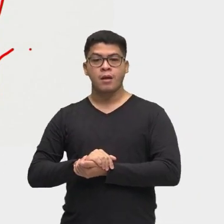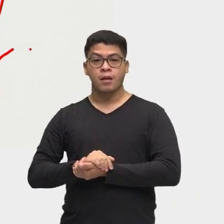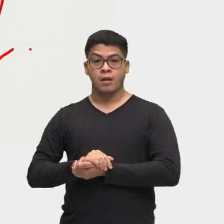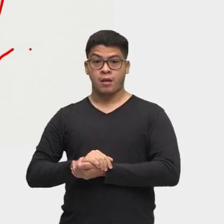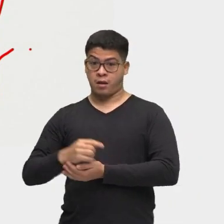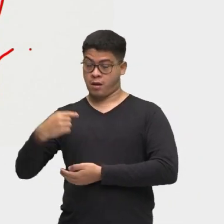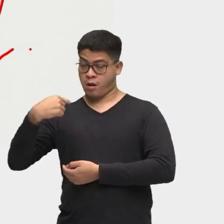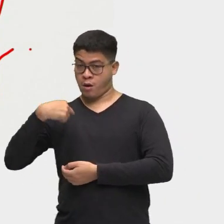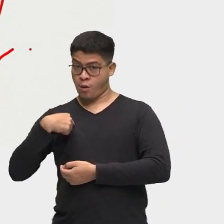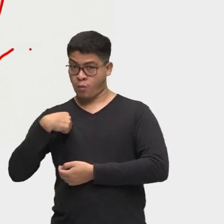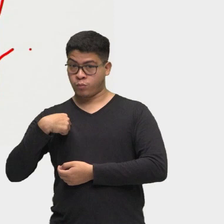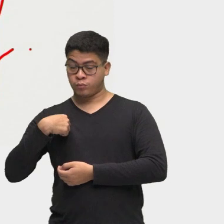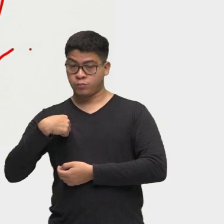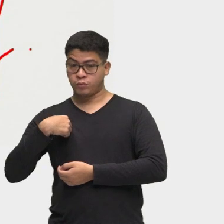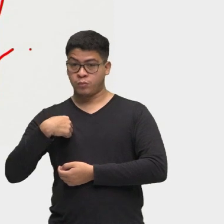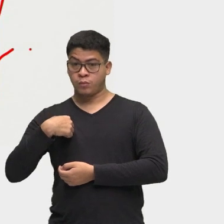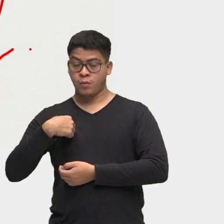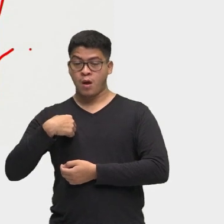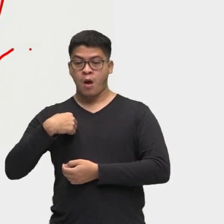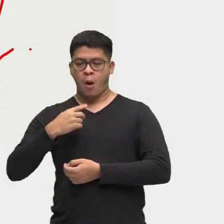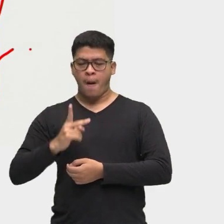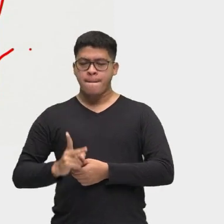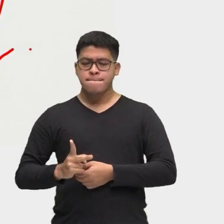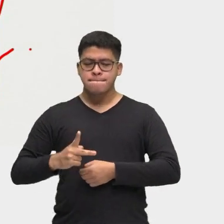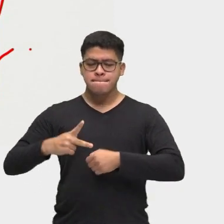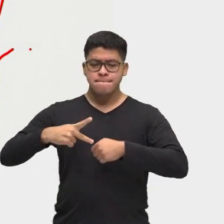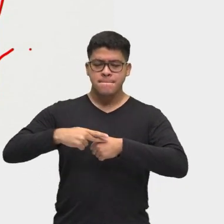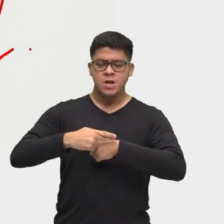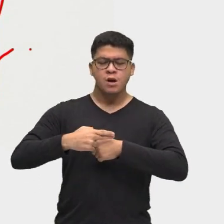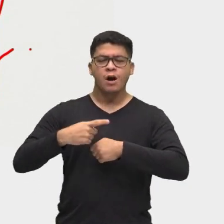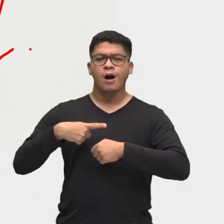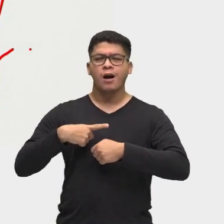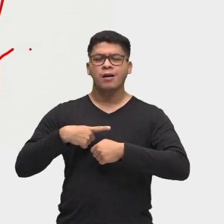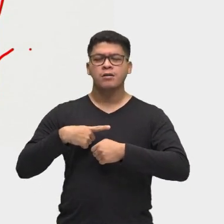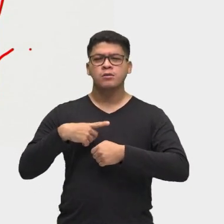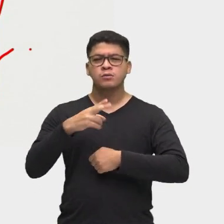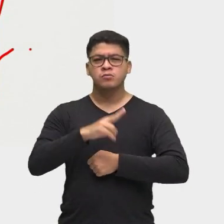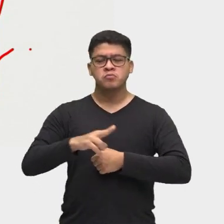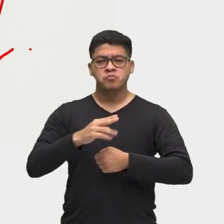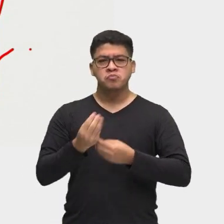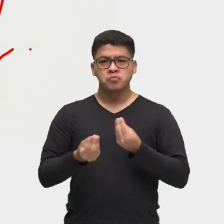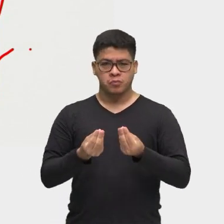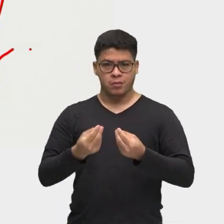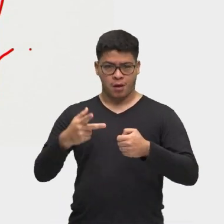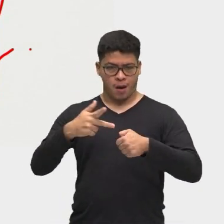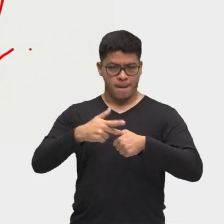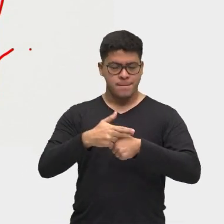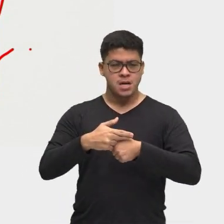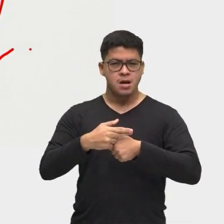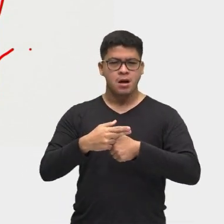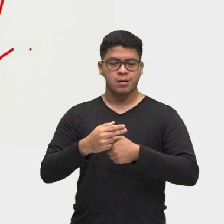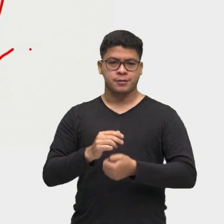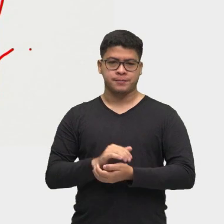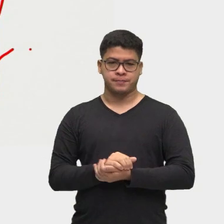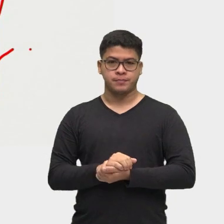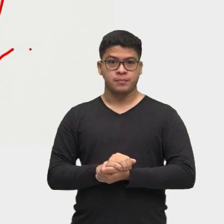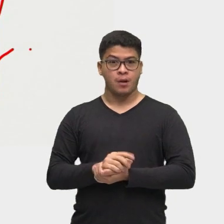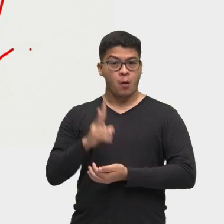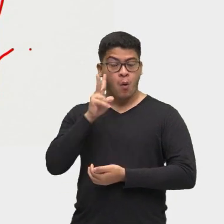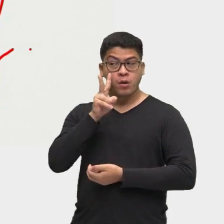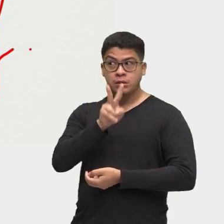sempre responda com segurança, qualquer uma dessas frases relacionadas a pronomes reflexivos, você tem sempre que olhar